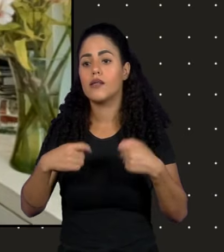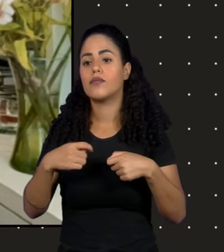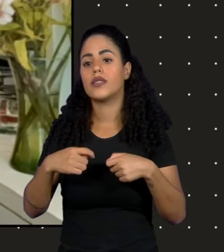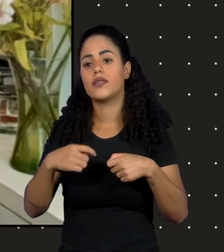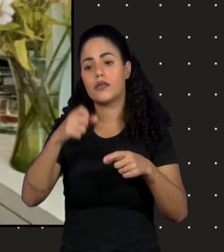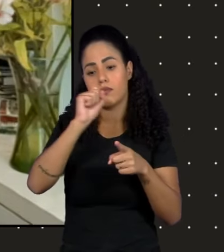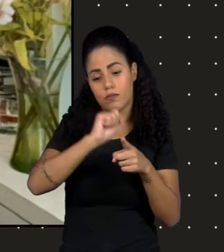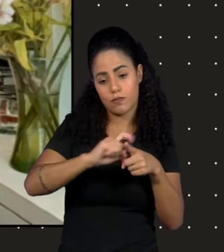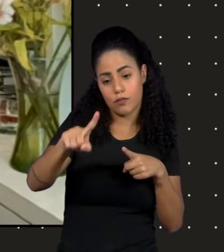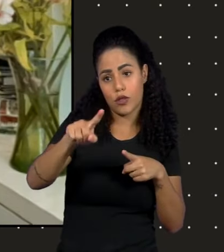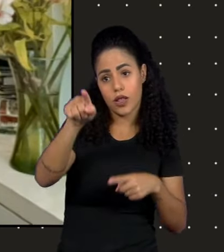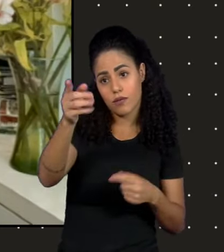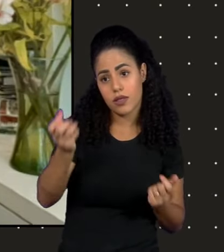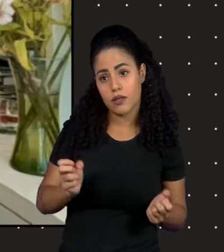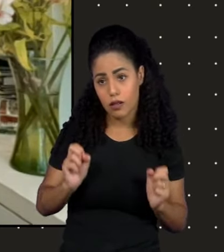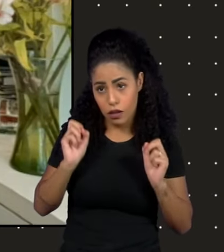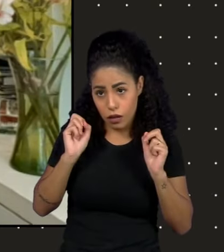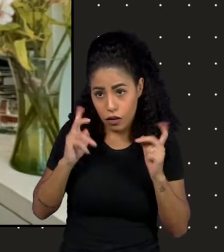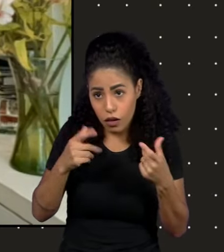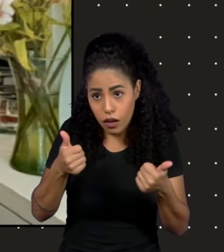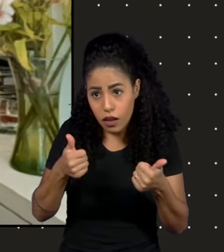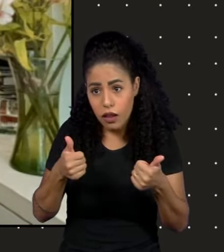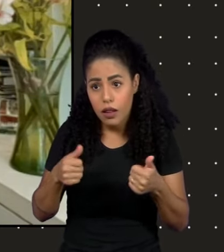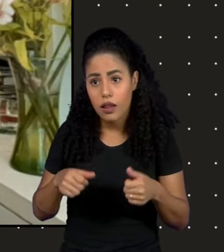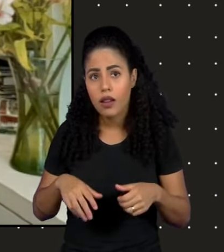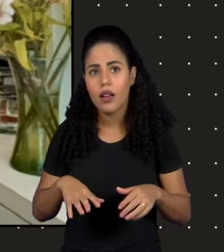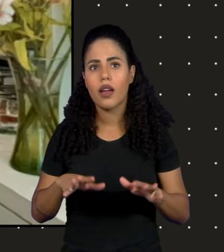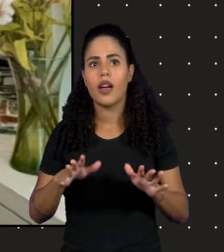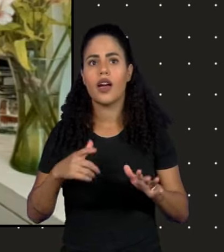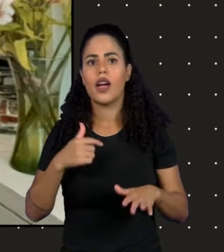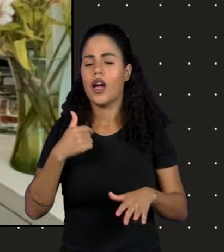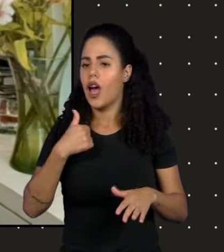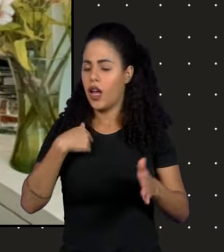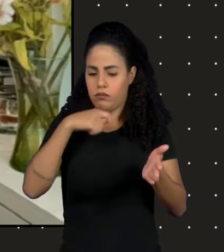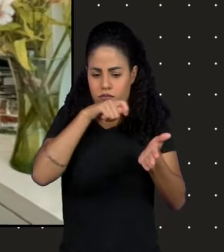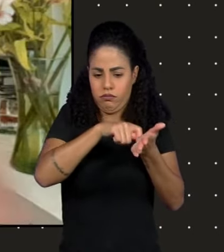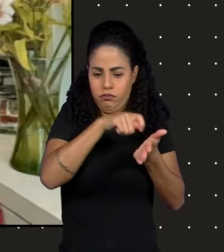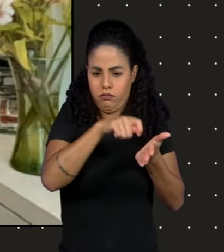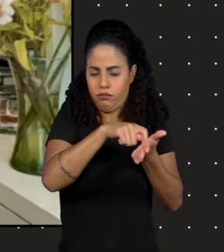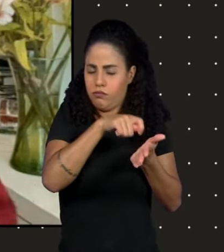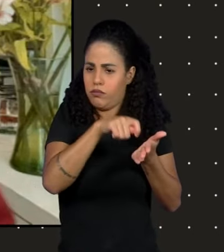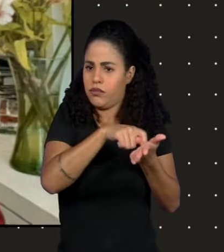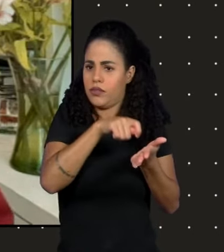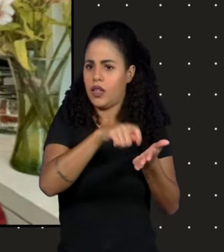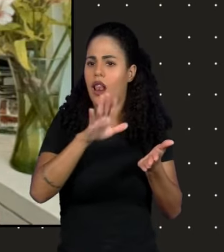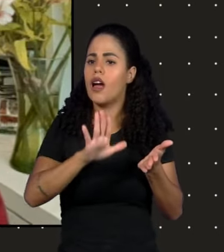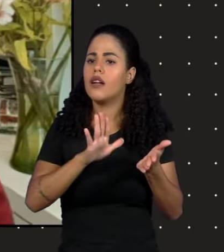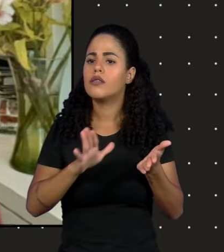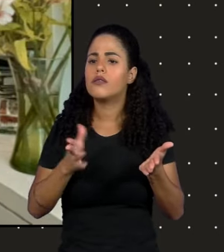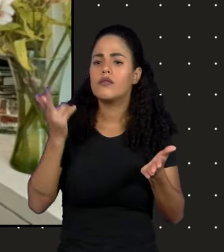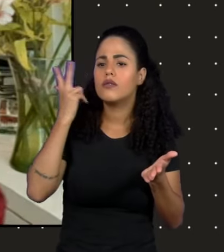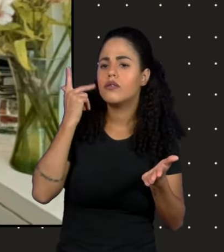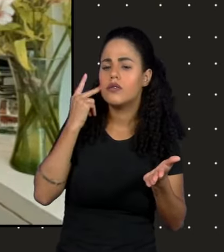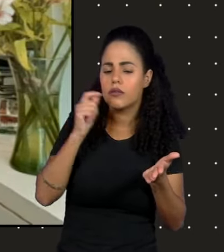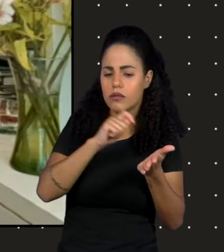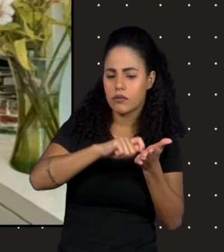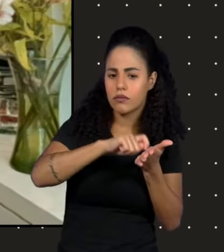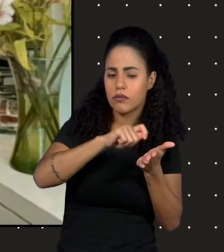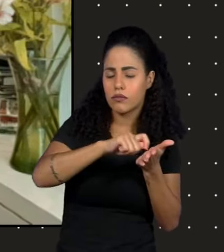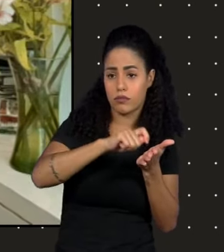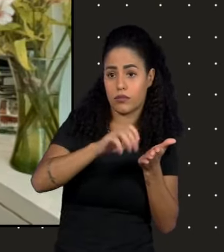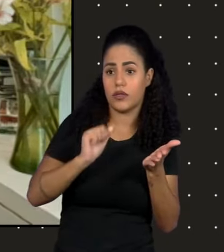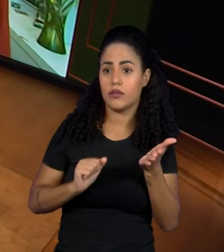desligá-lo do colégio. Aqui chamam jubilado, ser expulso, é uma palavra muito